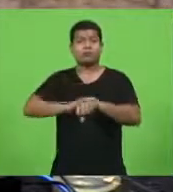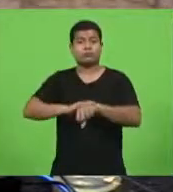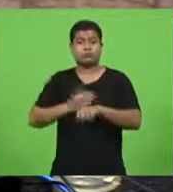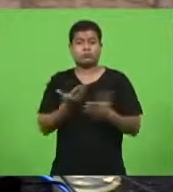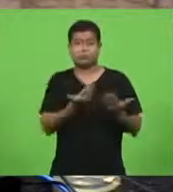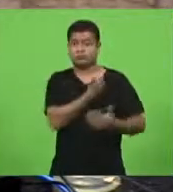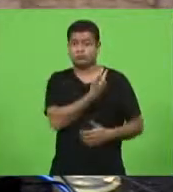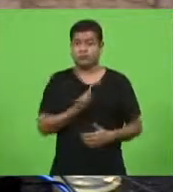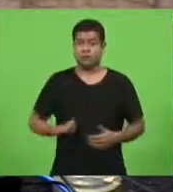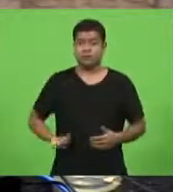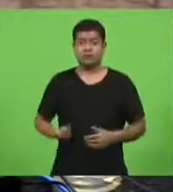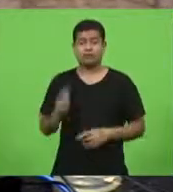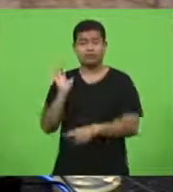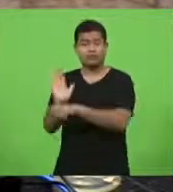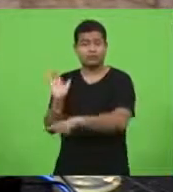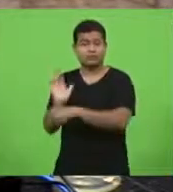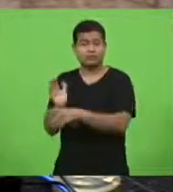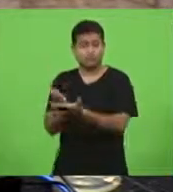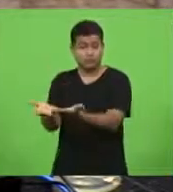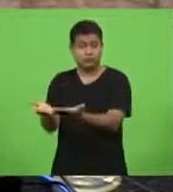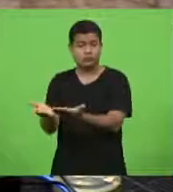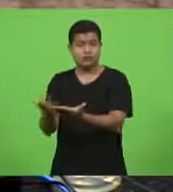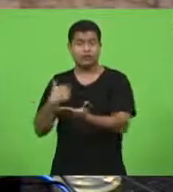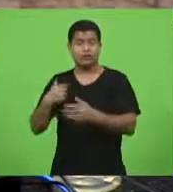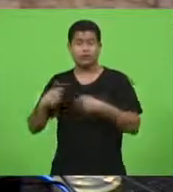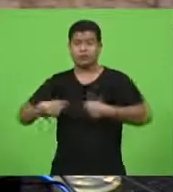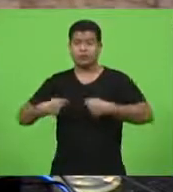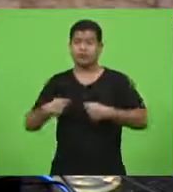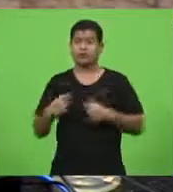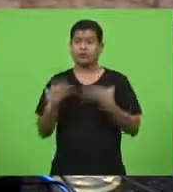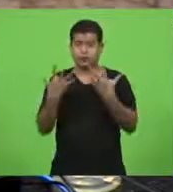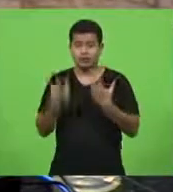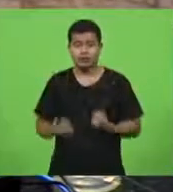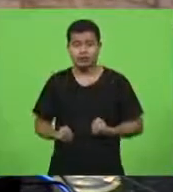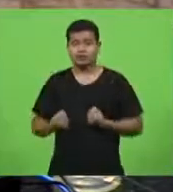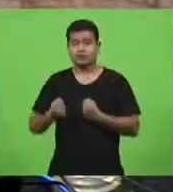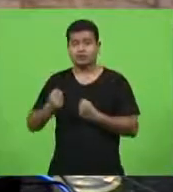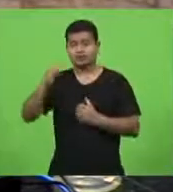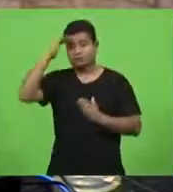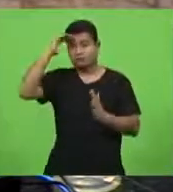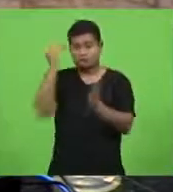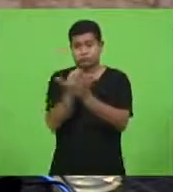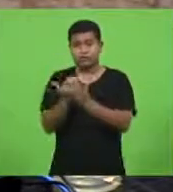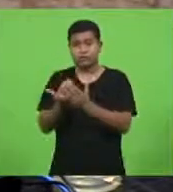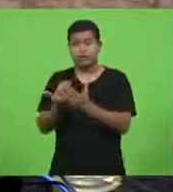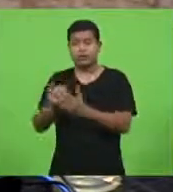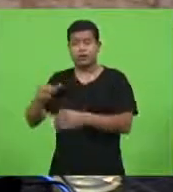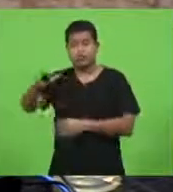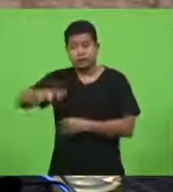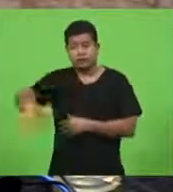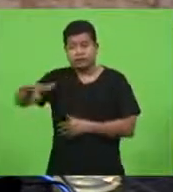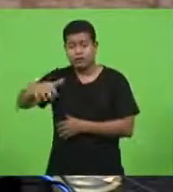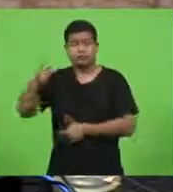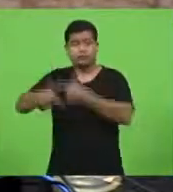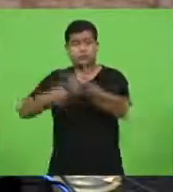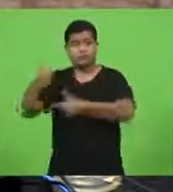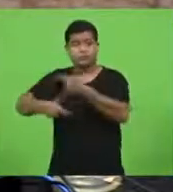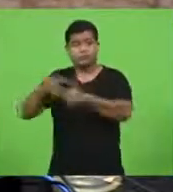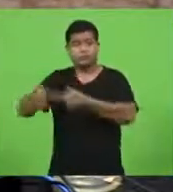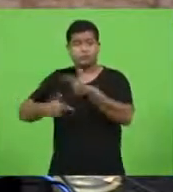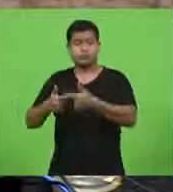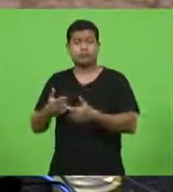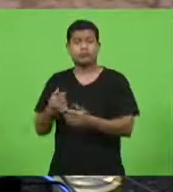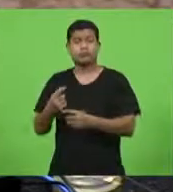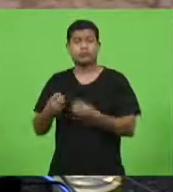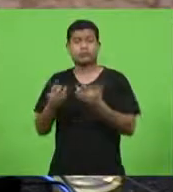FI, ele tem que assumir um compromisso de FI permanecer na região dele por um determinado tempo, até que ele não